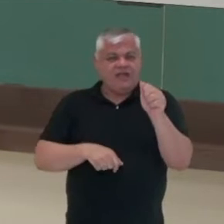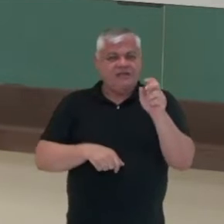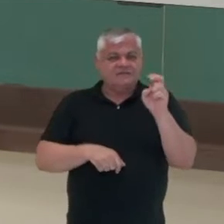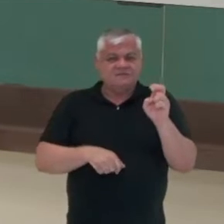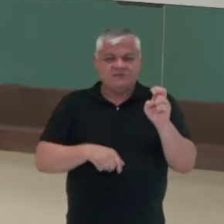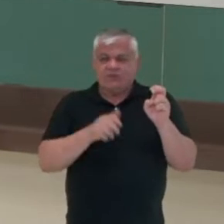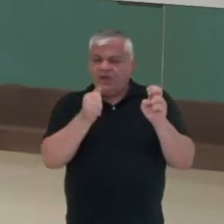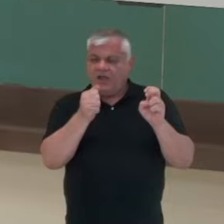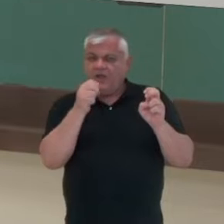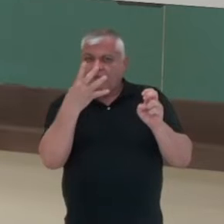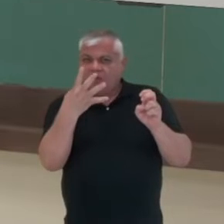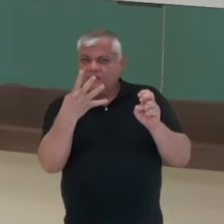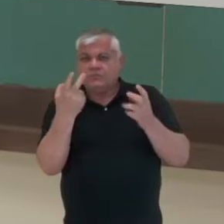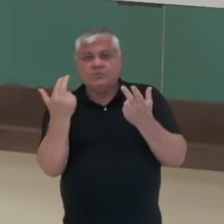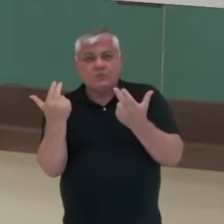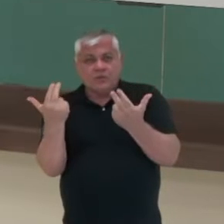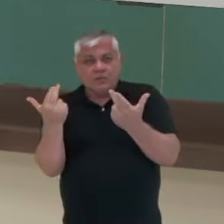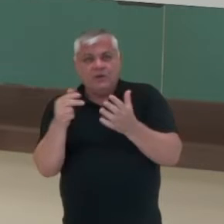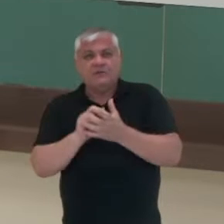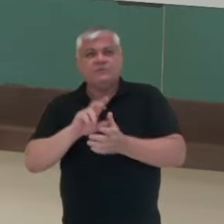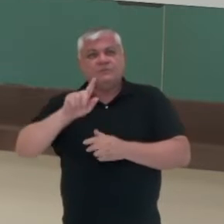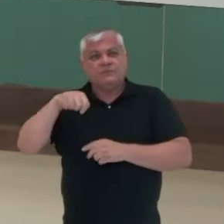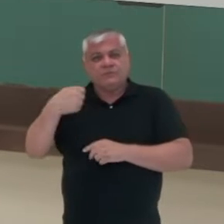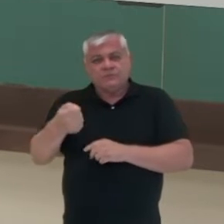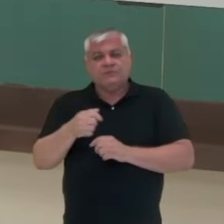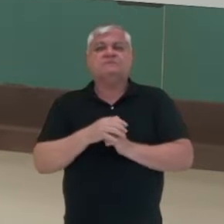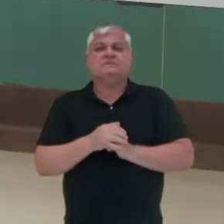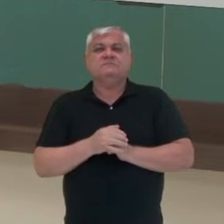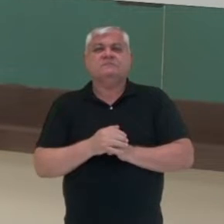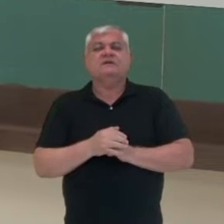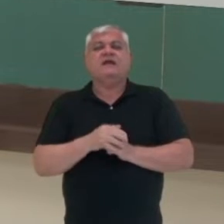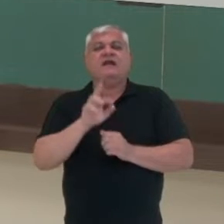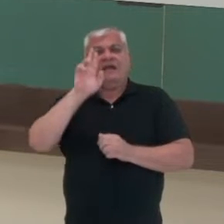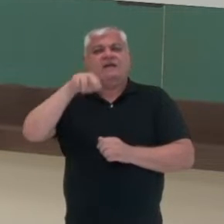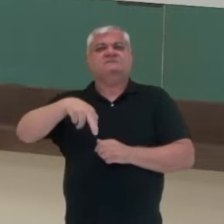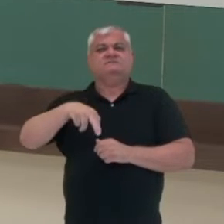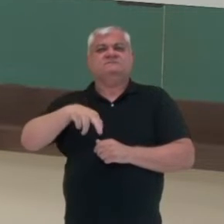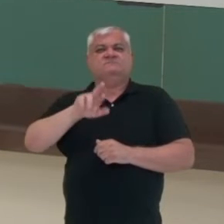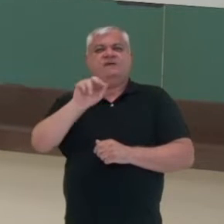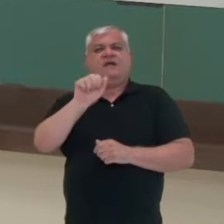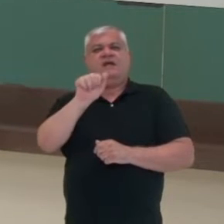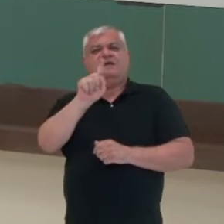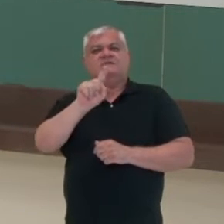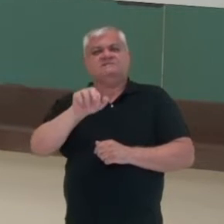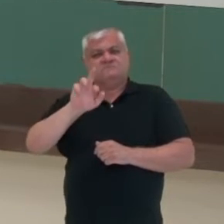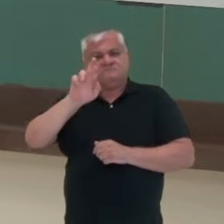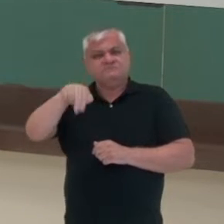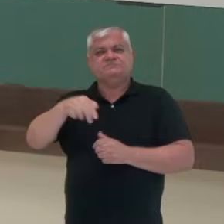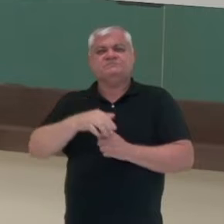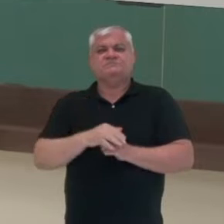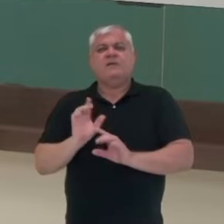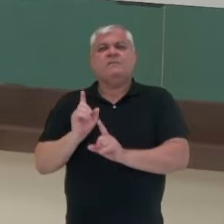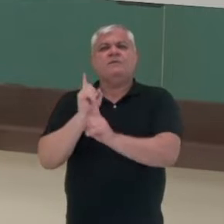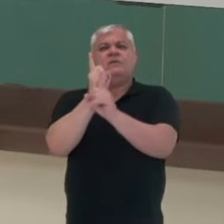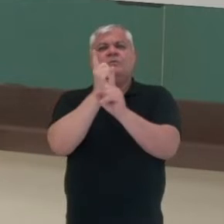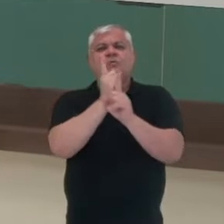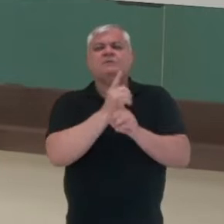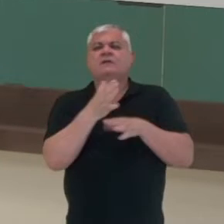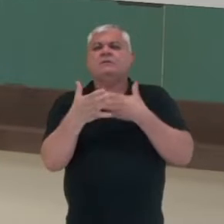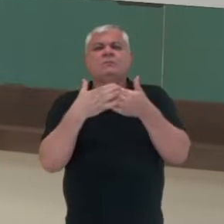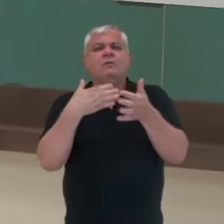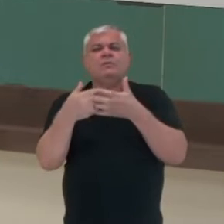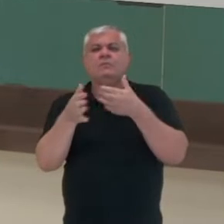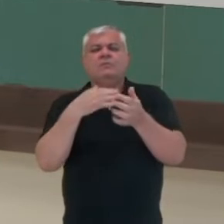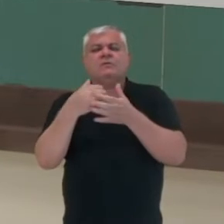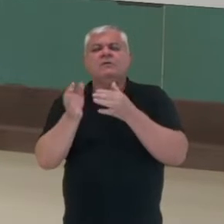o mesmo quociente. Esse quociente, ele é chamado de razão. Para encontrar qualquer termo de uma